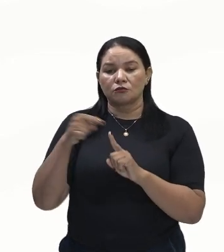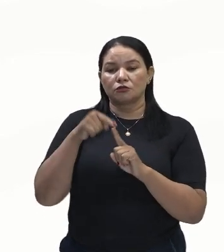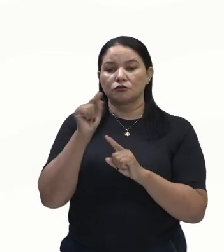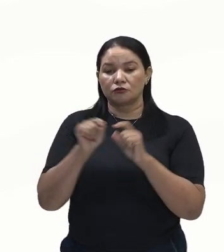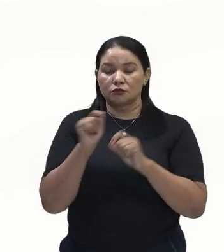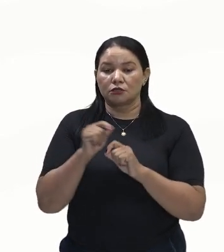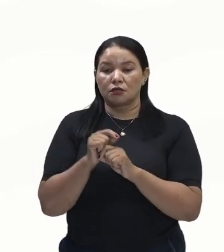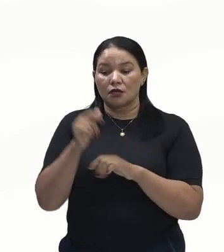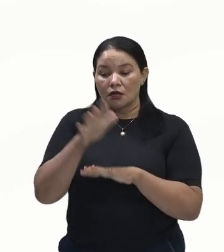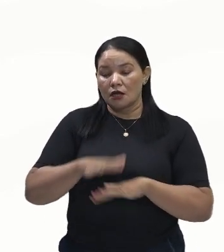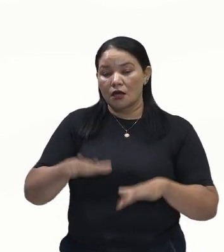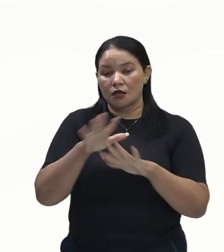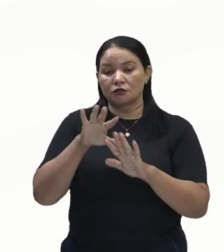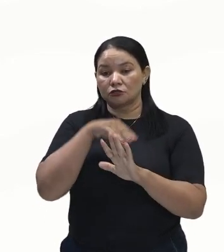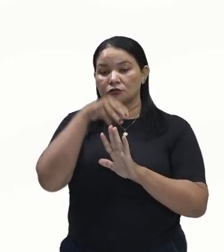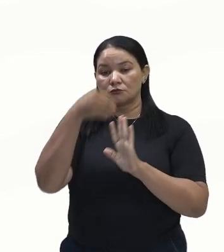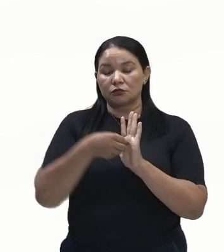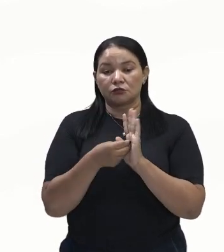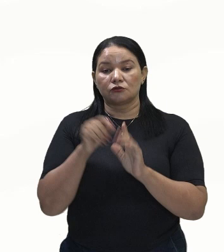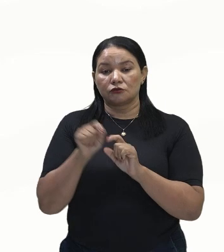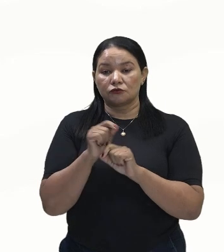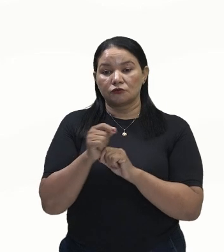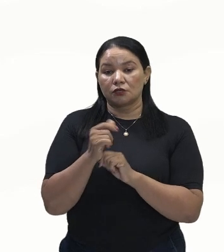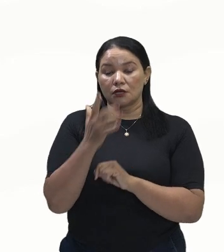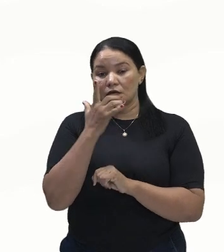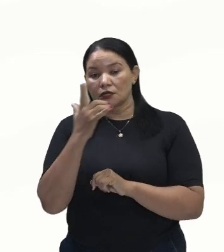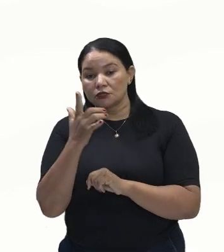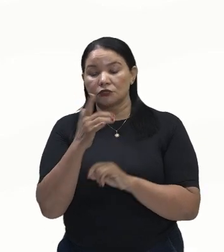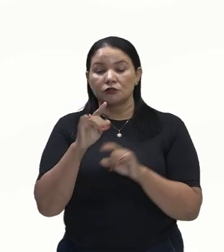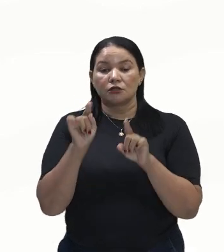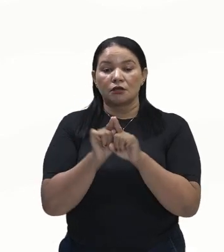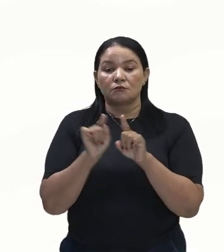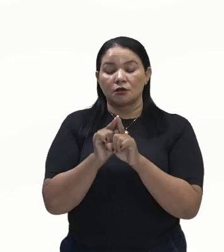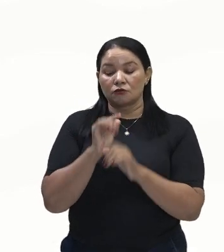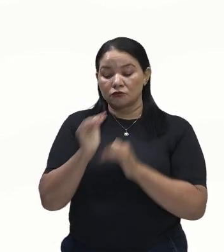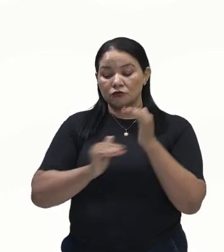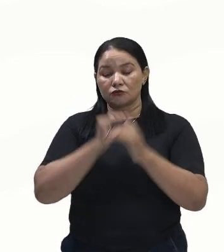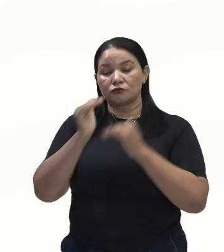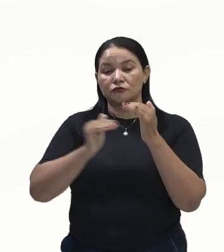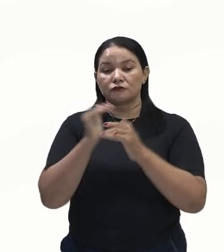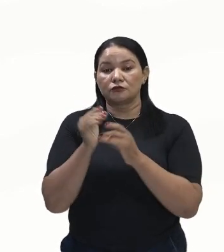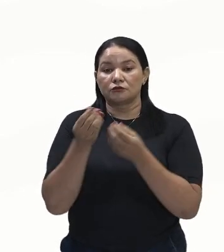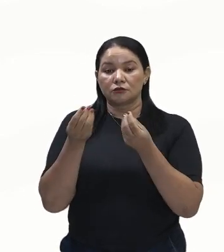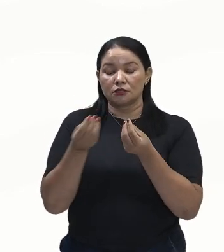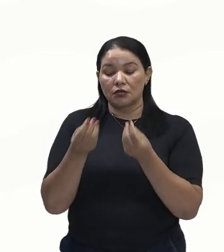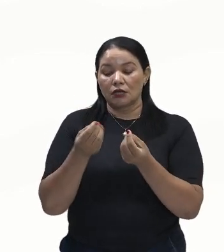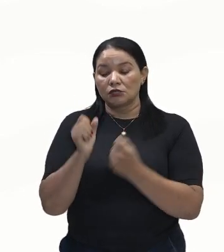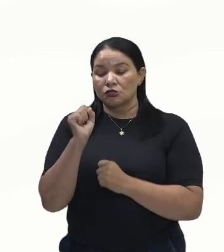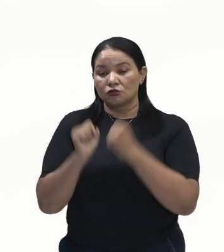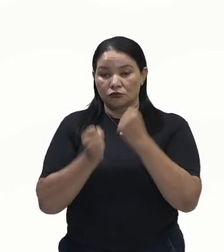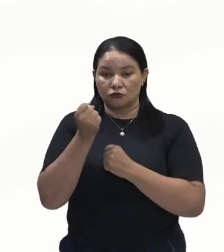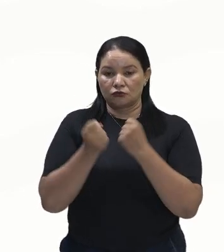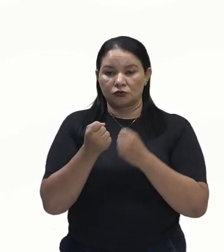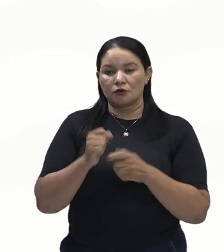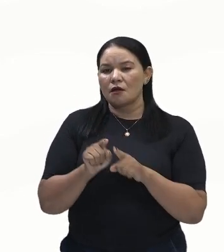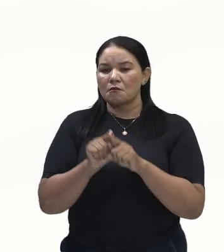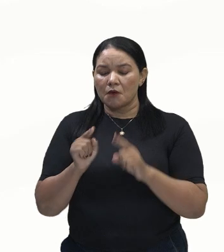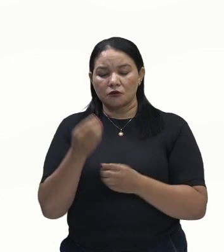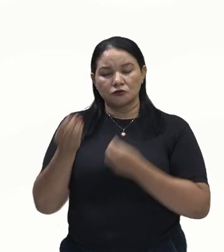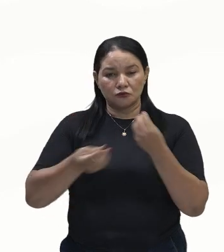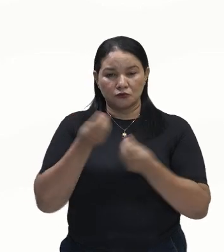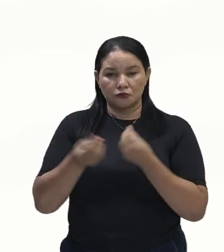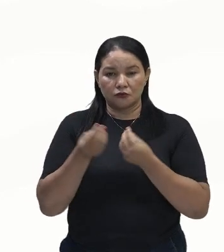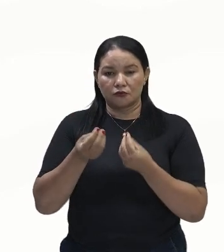região amazônica atrativa para o desenvolvimento de indústrias. E como é que eles poderiam fazer